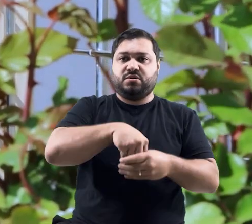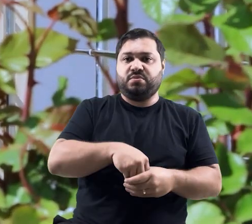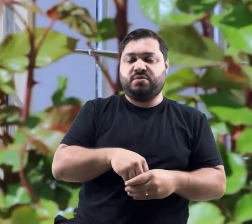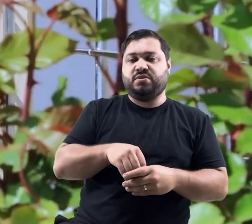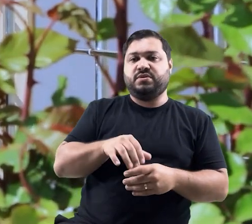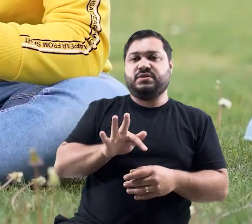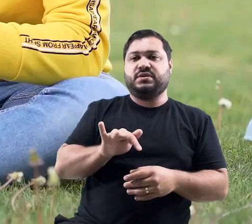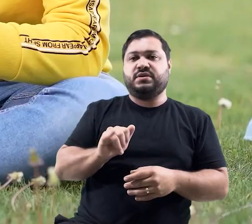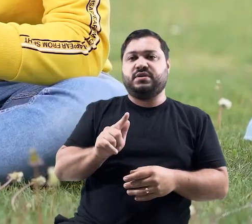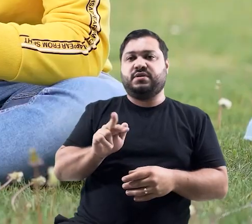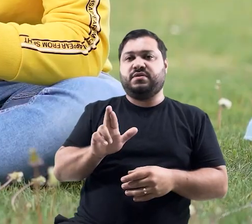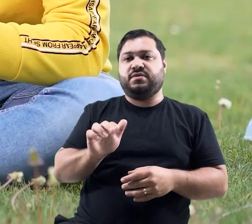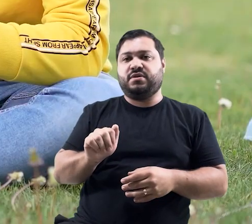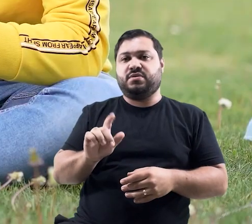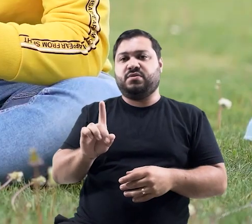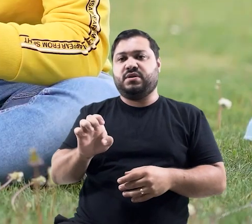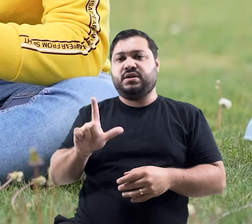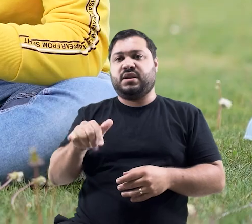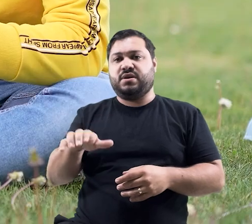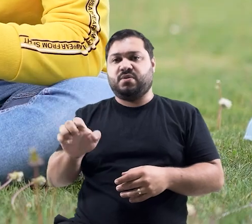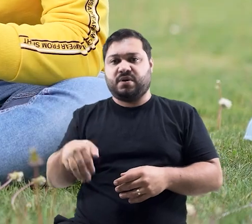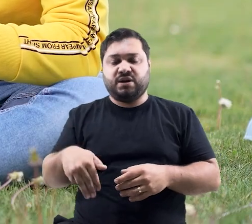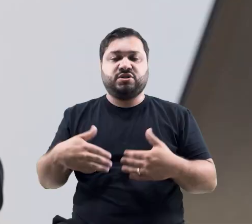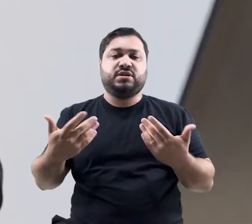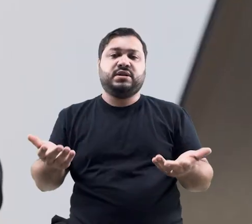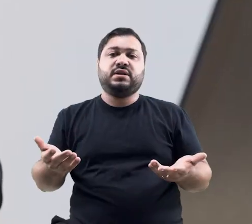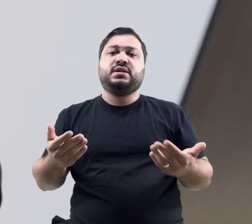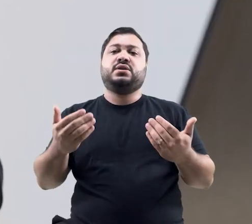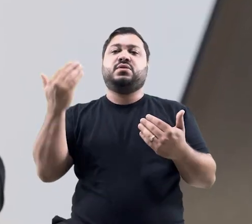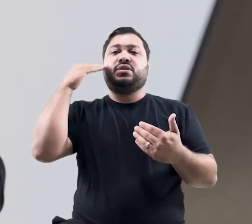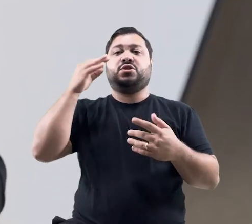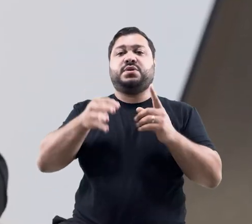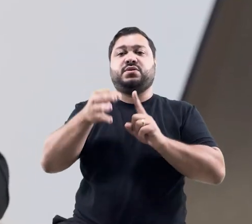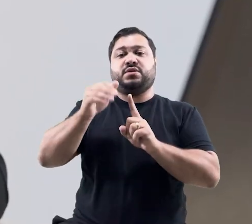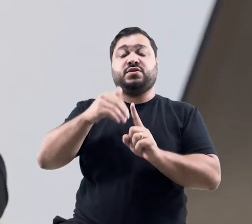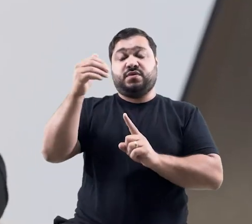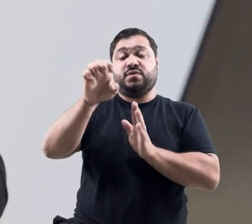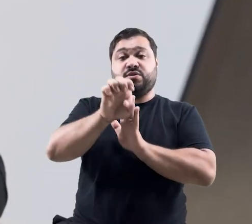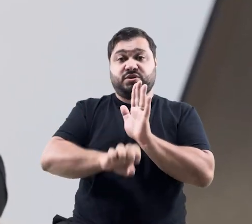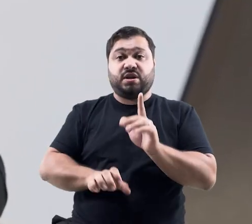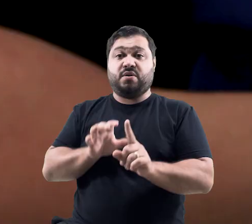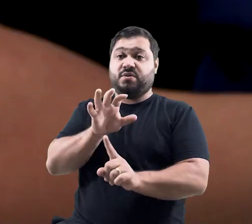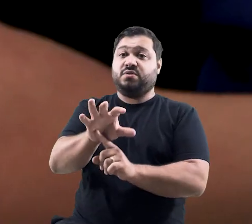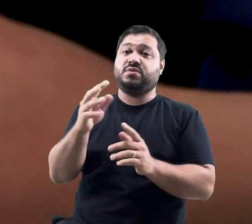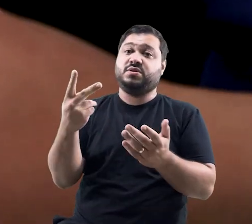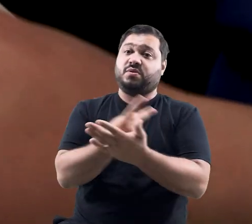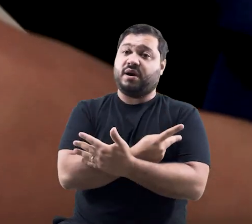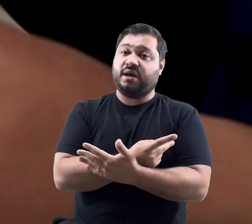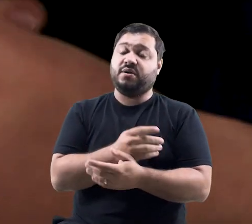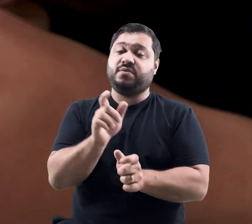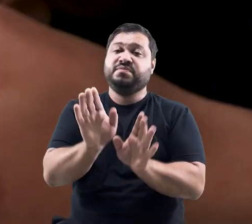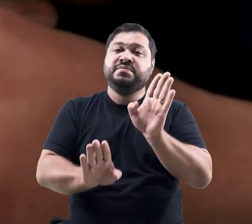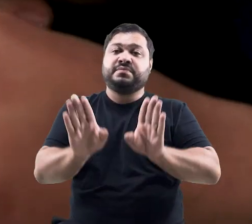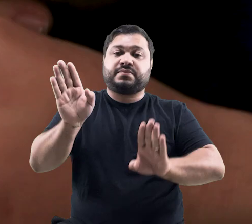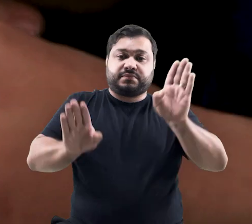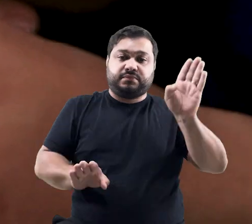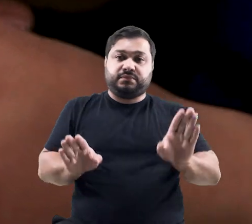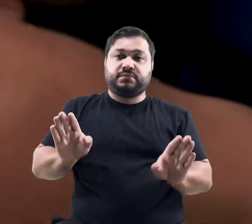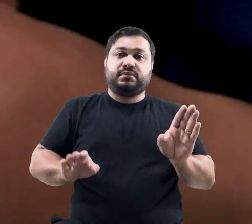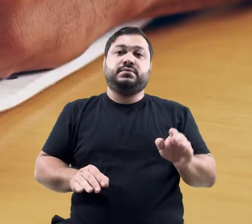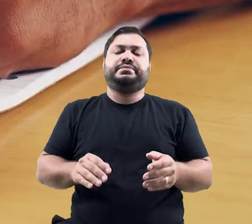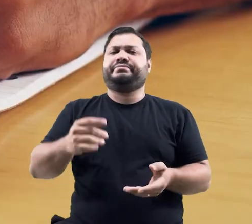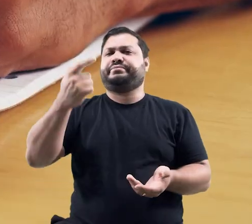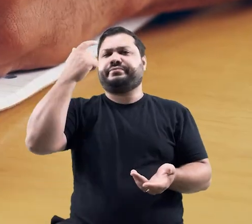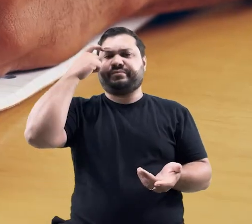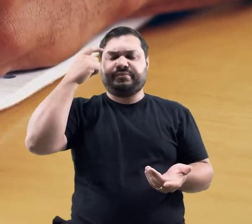sem incluir o conteúdo questionado, ou seja, no entendimento da magistrada, o edital induziu a erro os